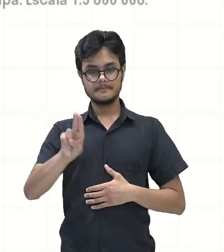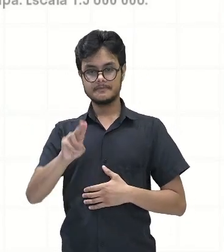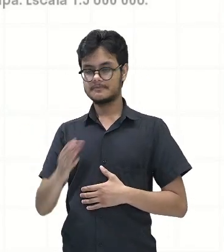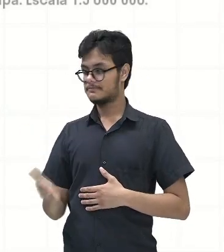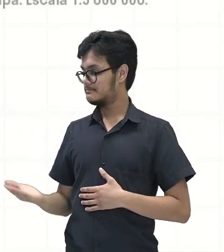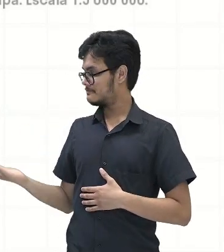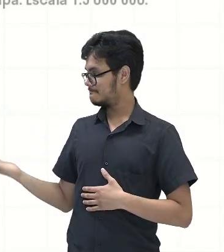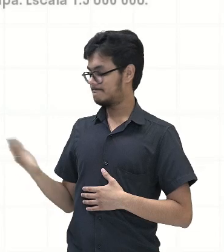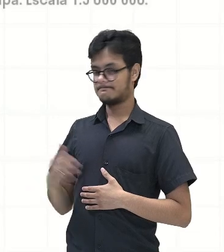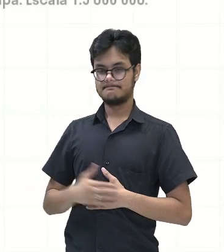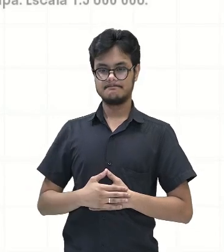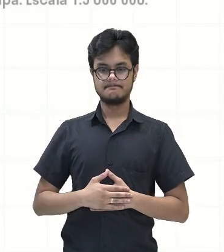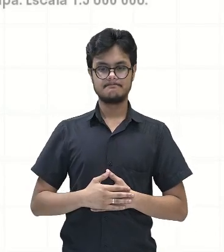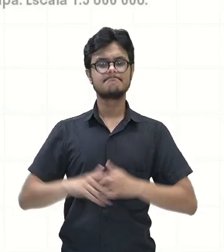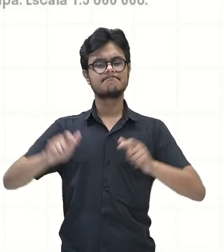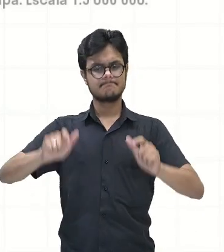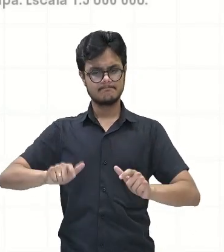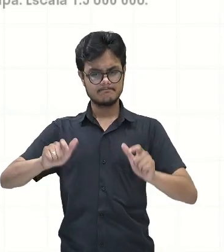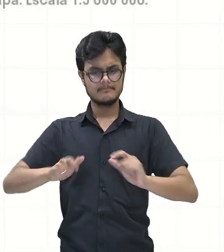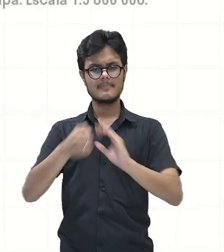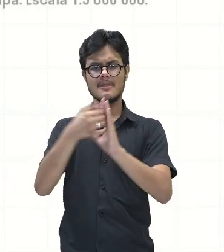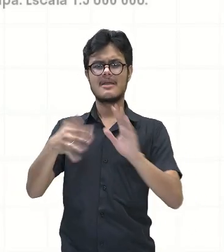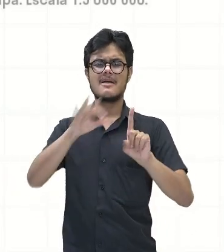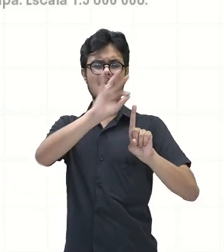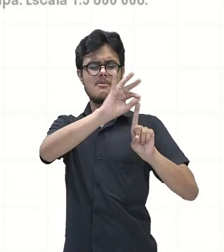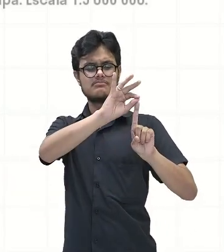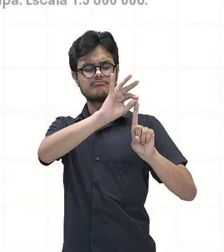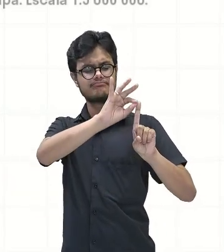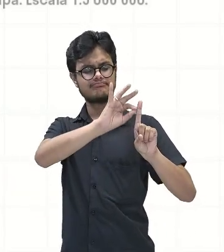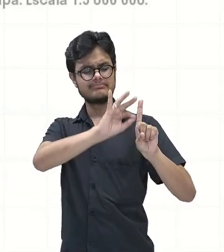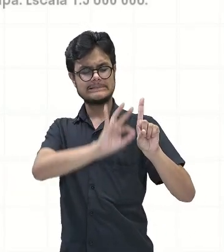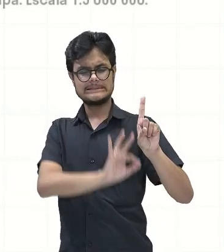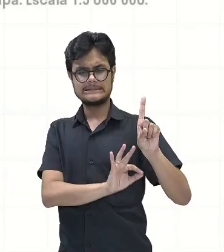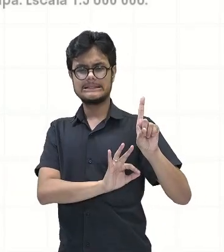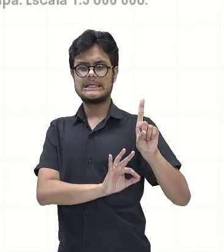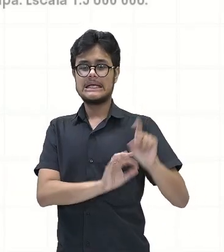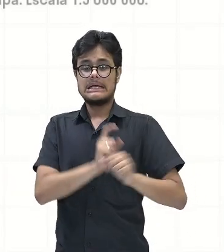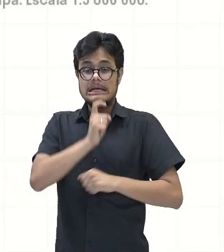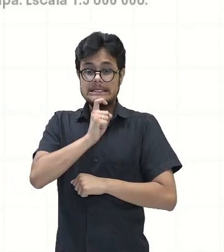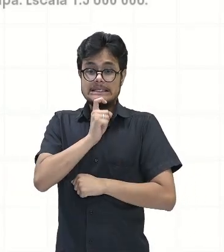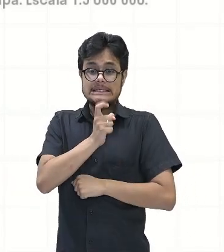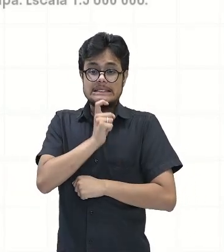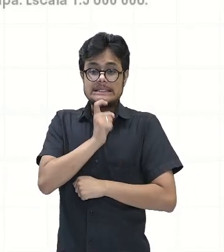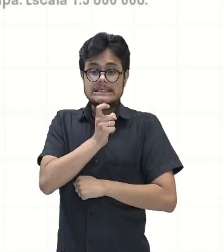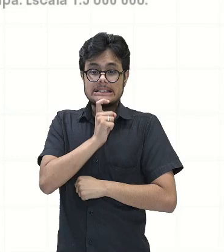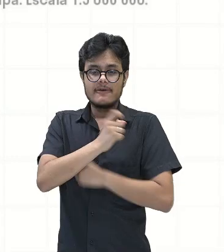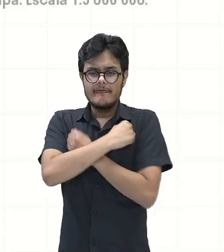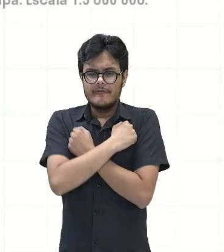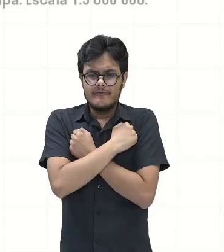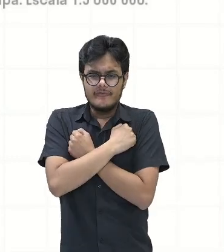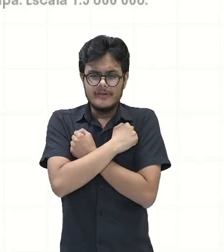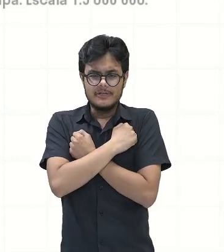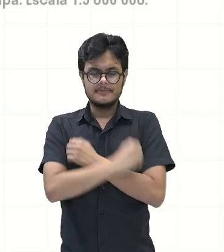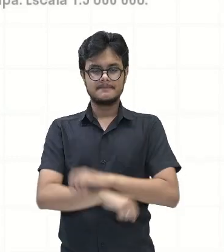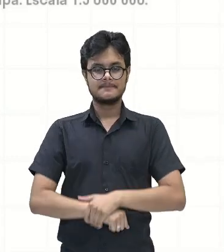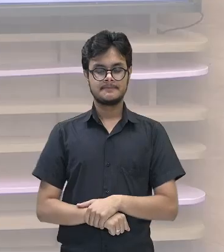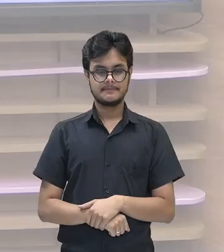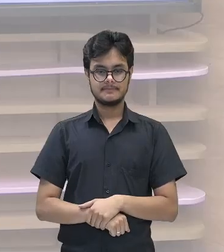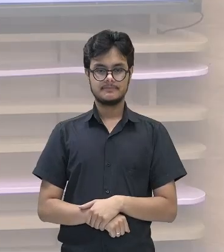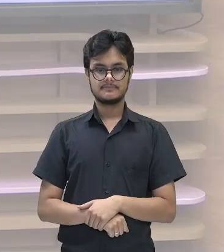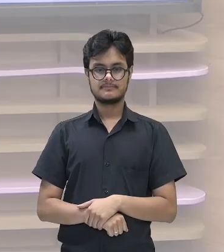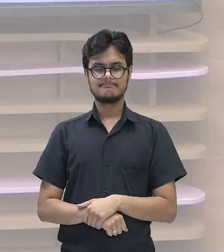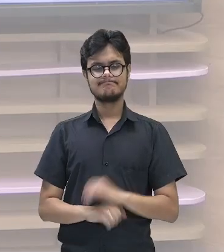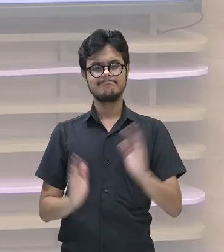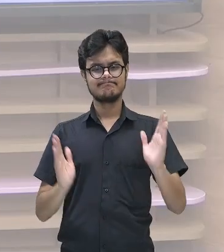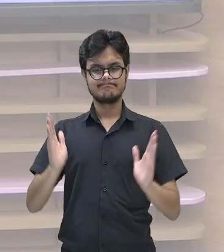onde se registram as menores temperaturas aqui no nosso país, onde em algumas épocas do